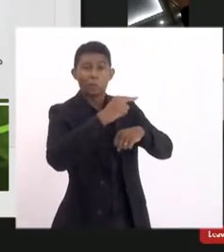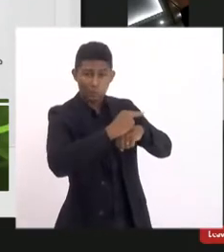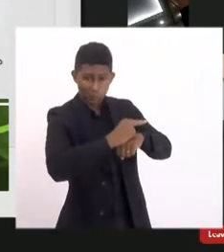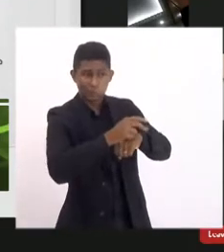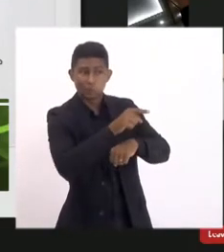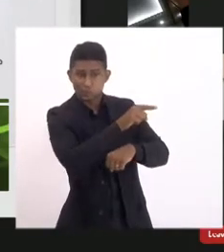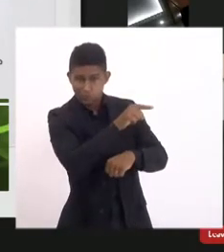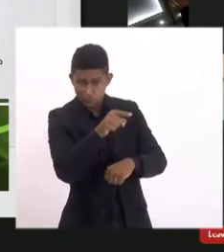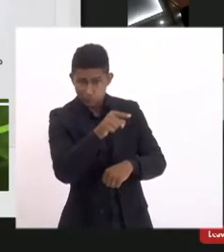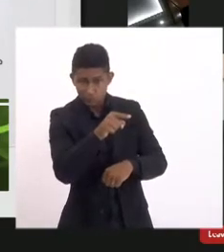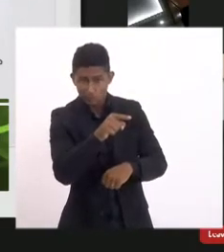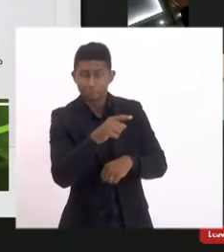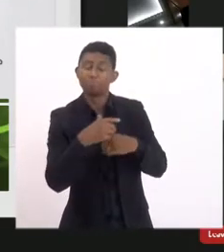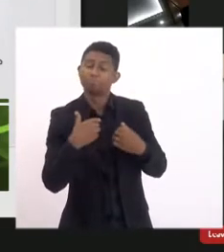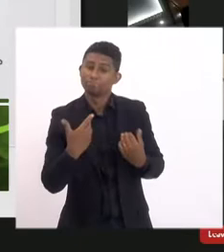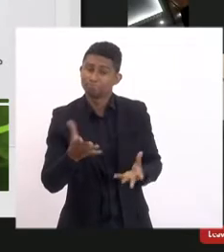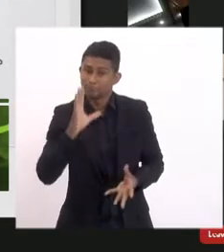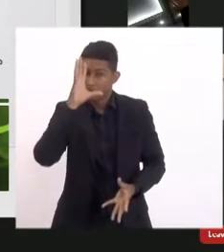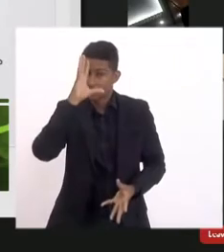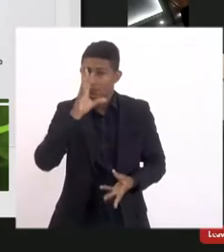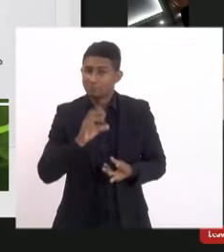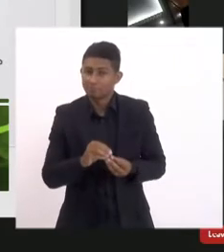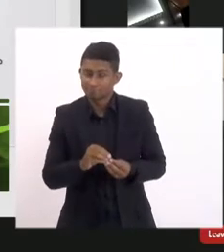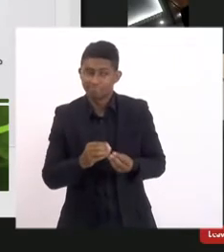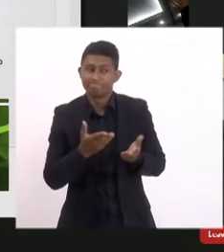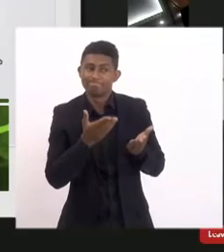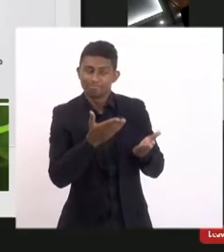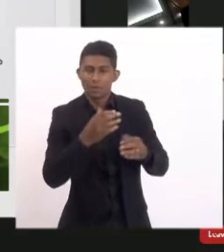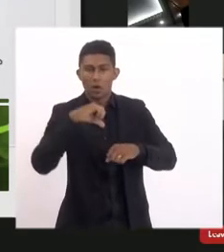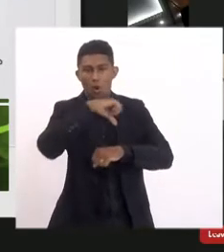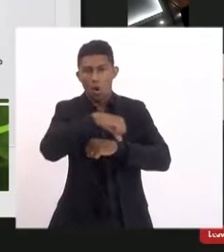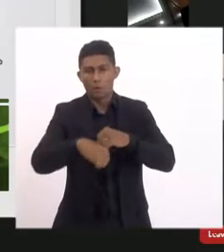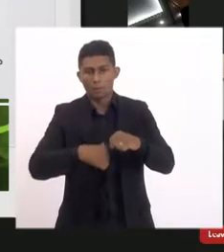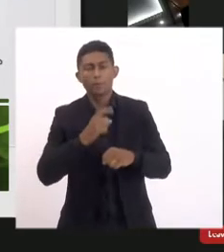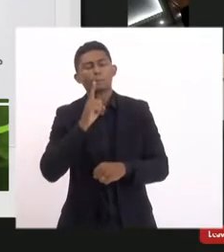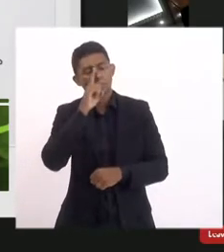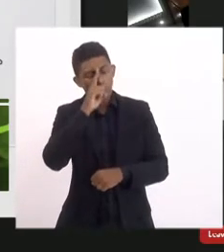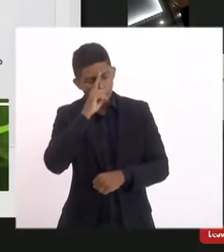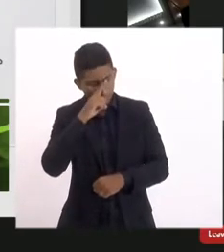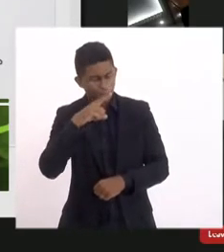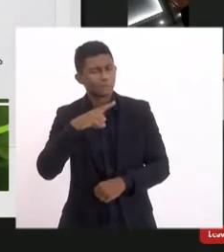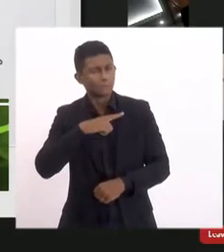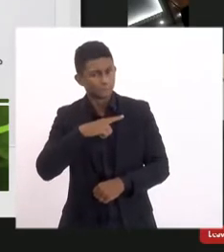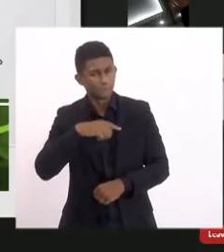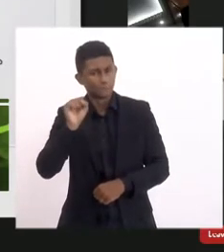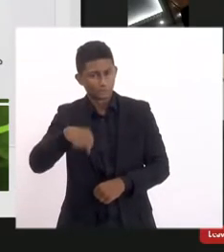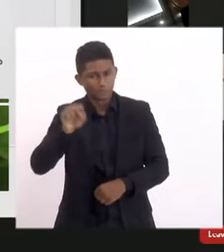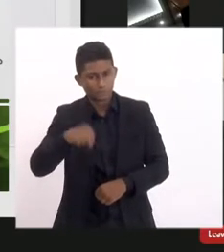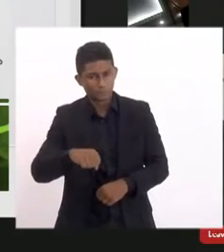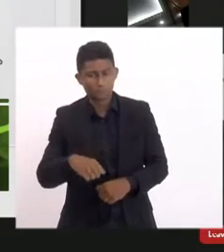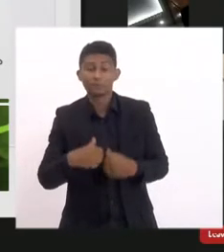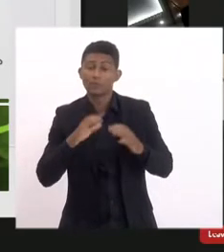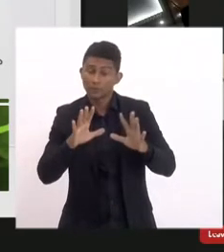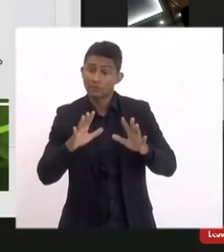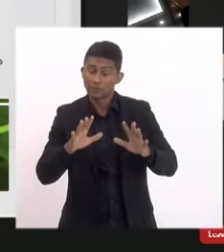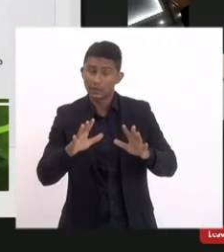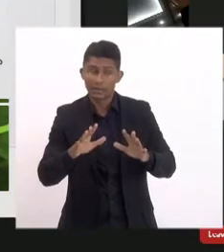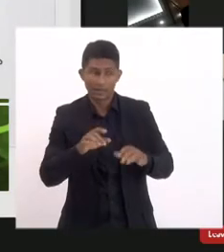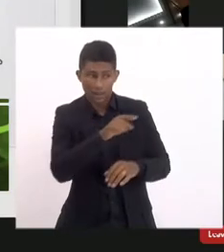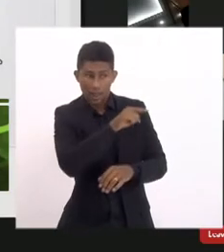Covid, obviamente ela também não é tão menos agressiva do que a Delta, a Gama, as outras que circularam antes